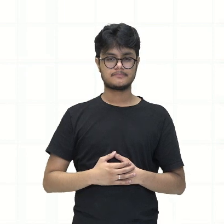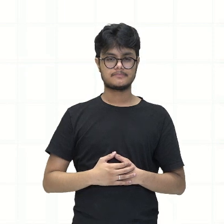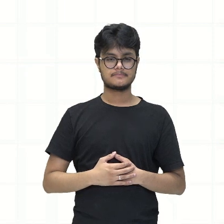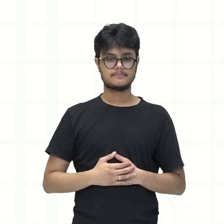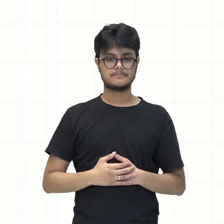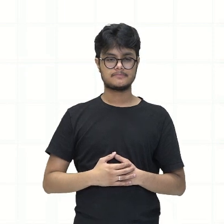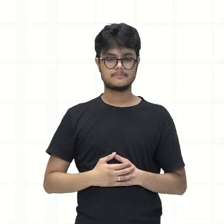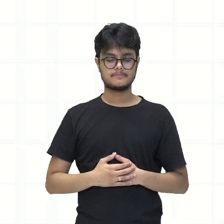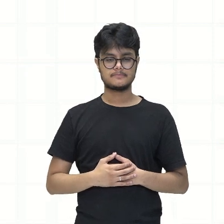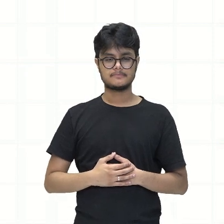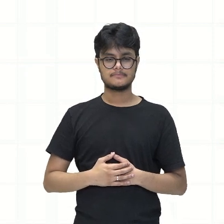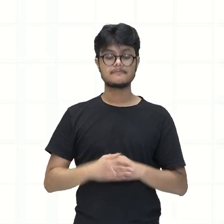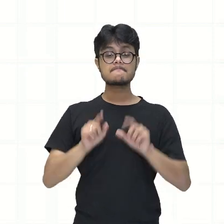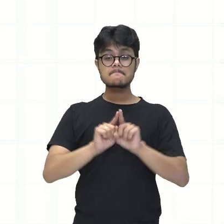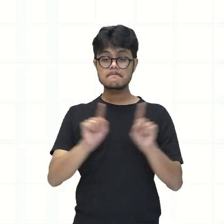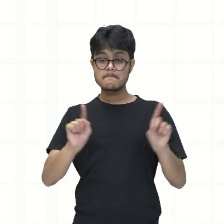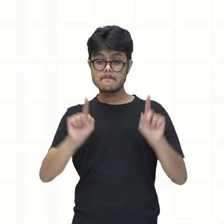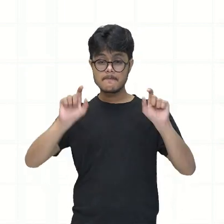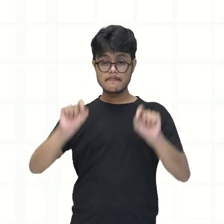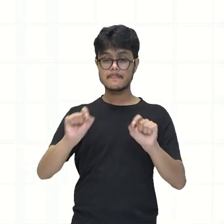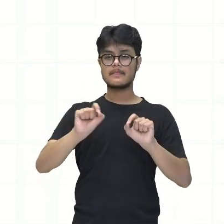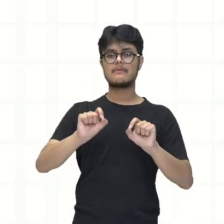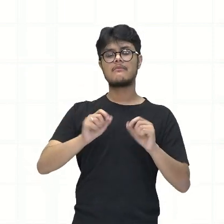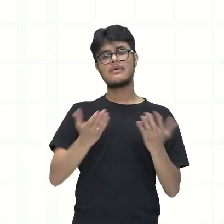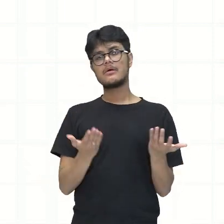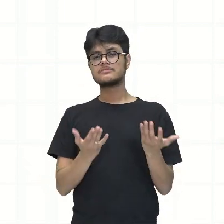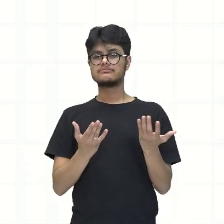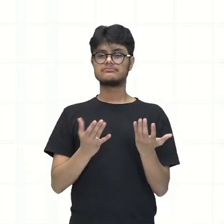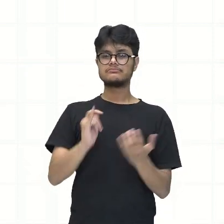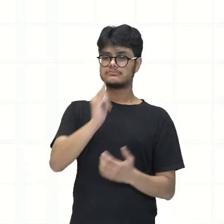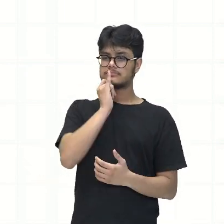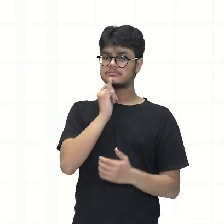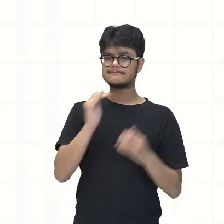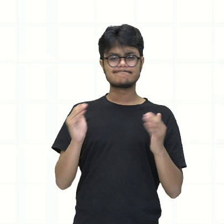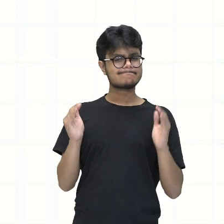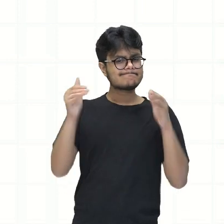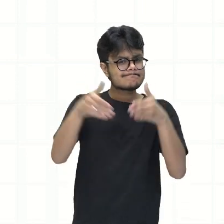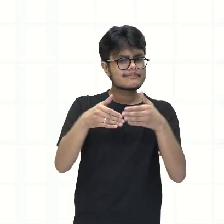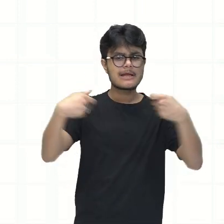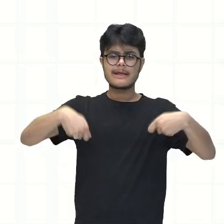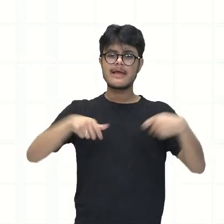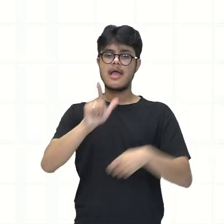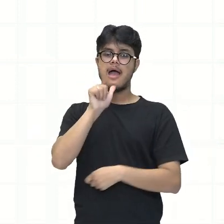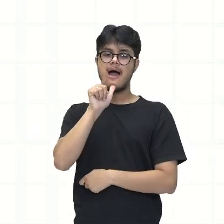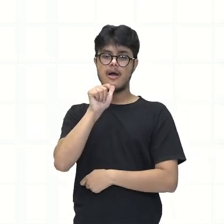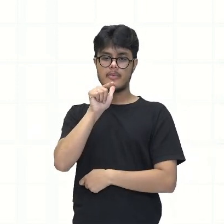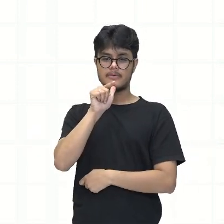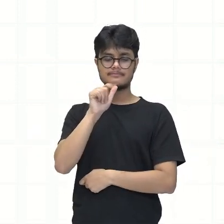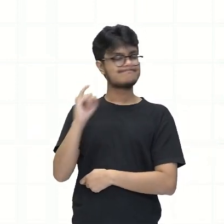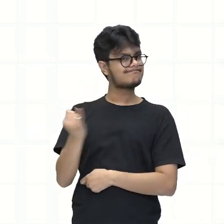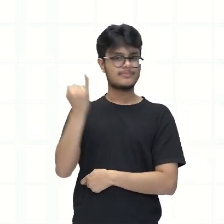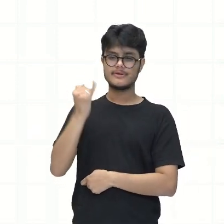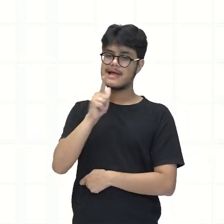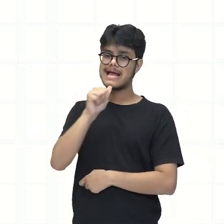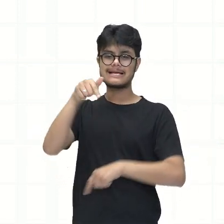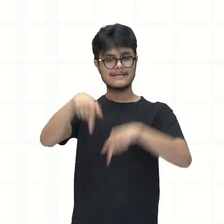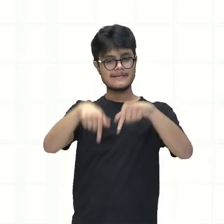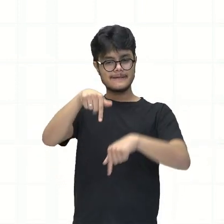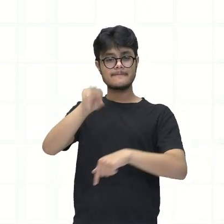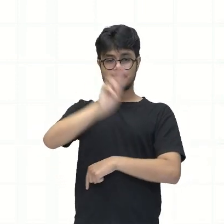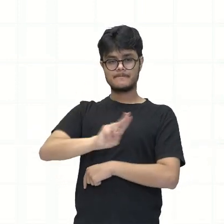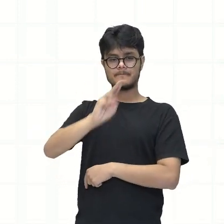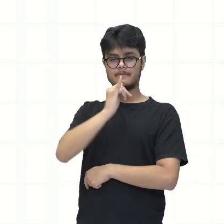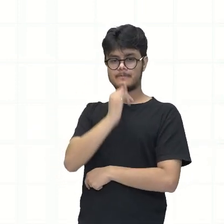do alumínio. Mas lembrando que sempre nós temos como referência a água, né? Então nós temos